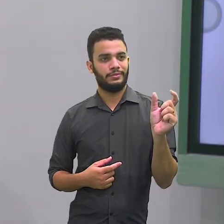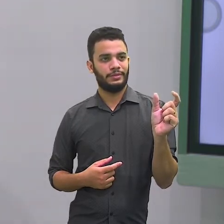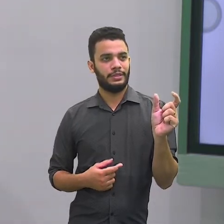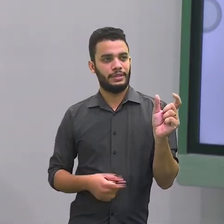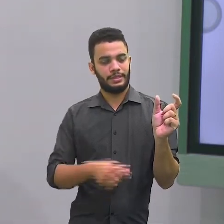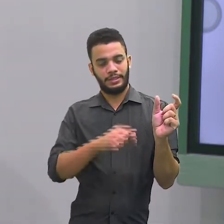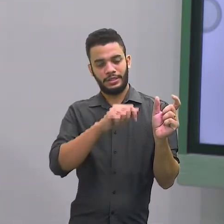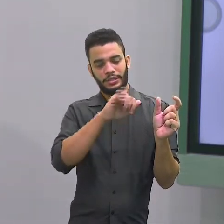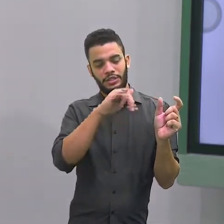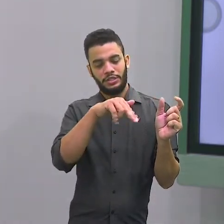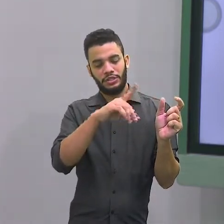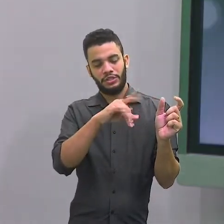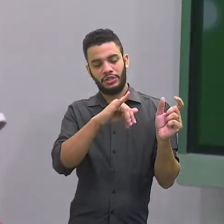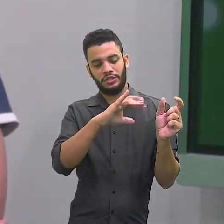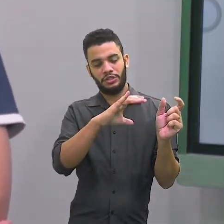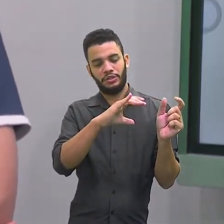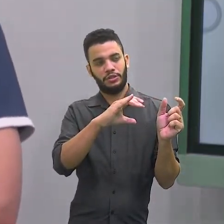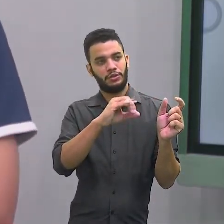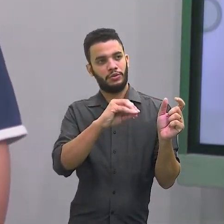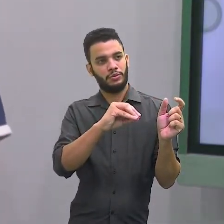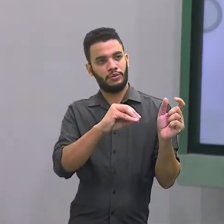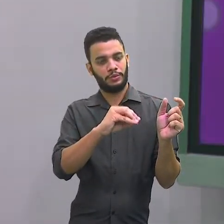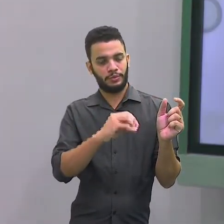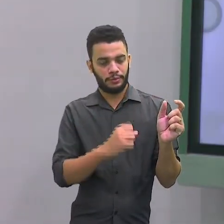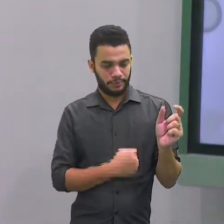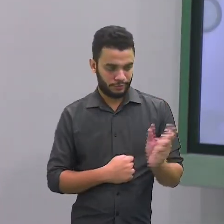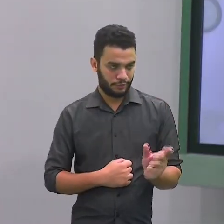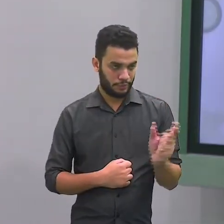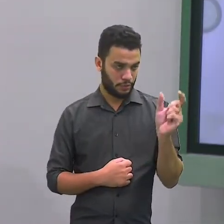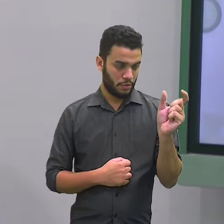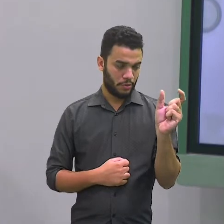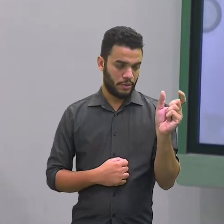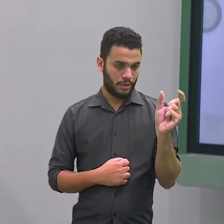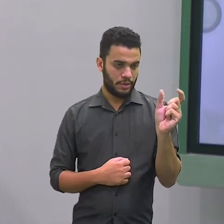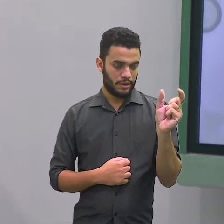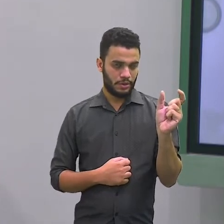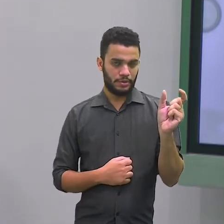Indício. Repete pra mim, por favor. Indício.